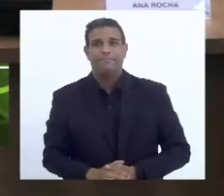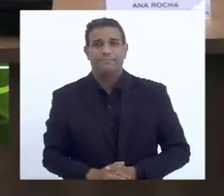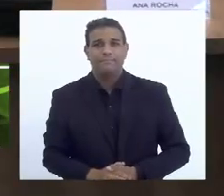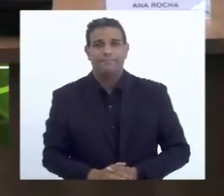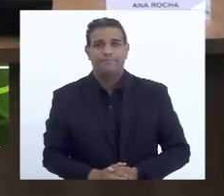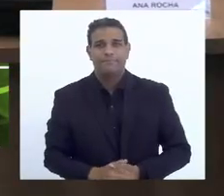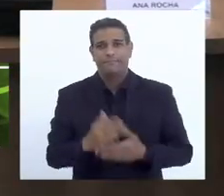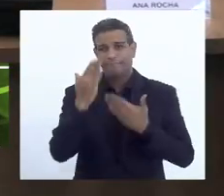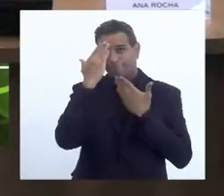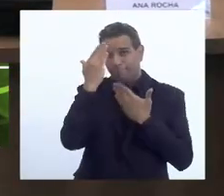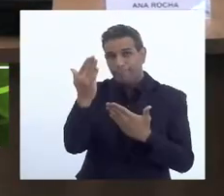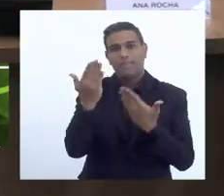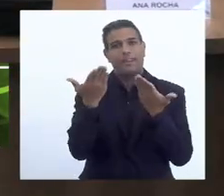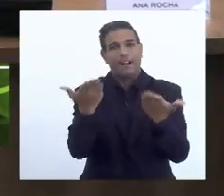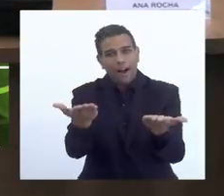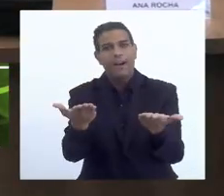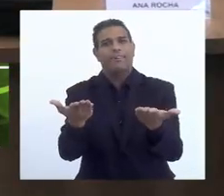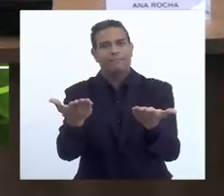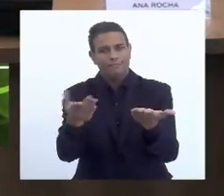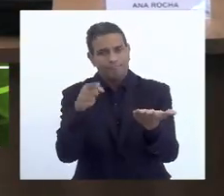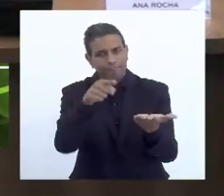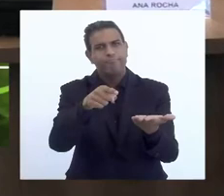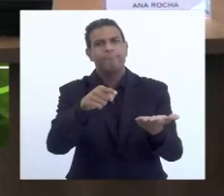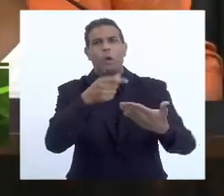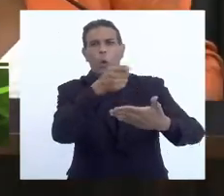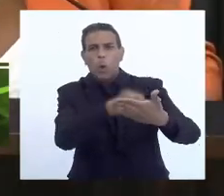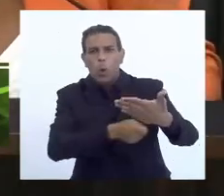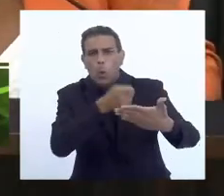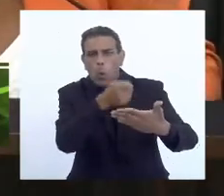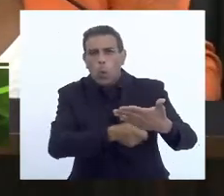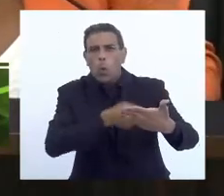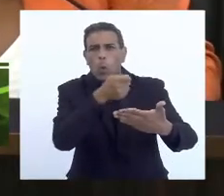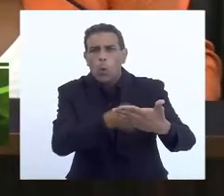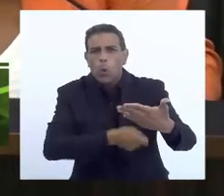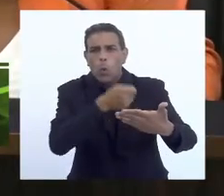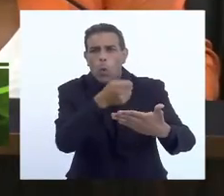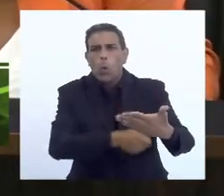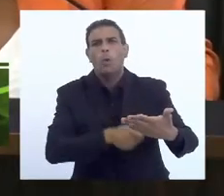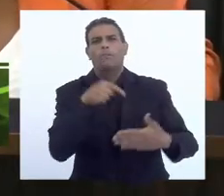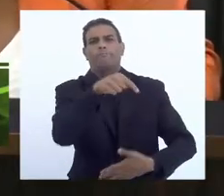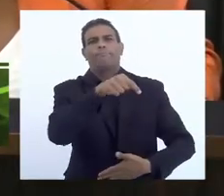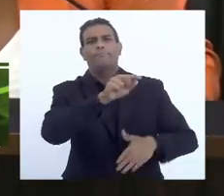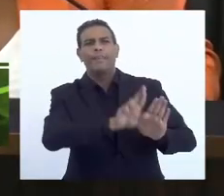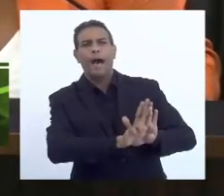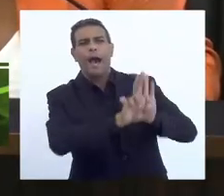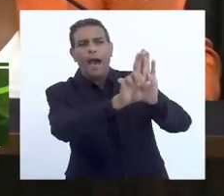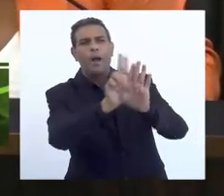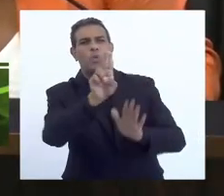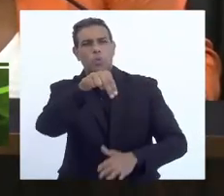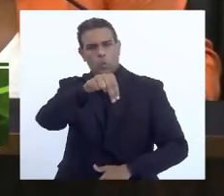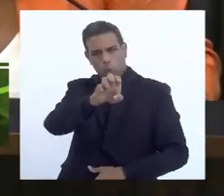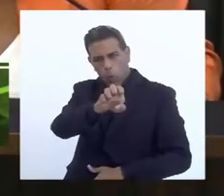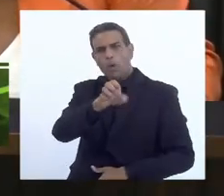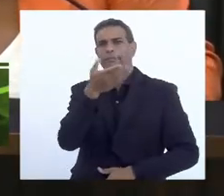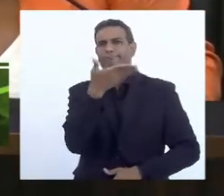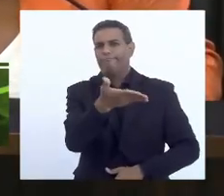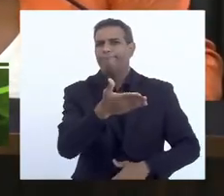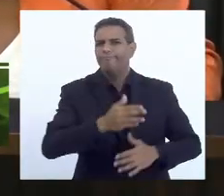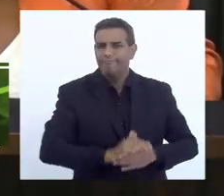Muito obrigado. Manda nosso abraço à nossa representante da Uni, com